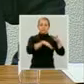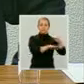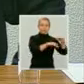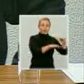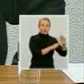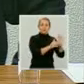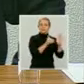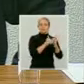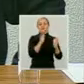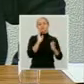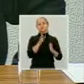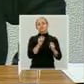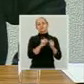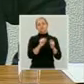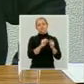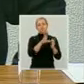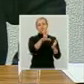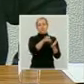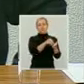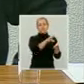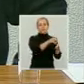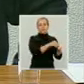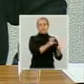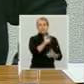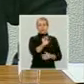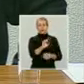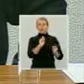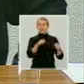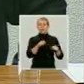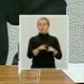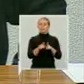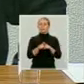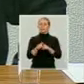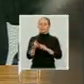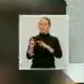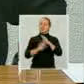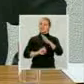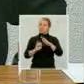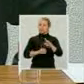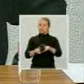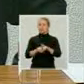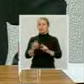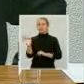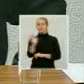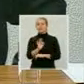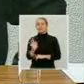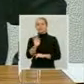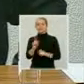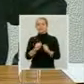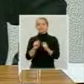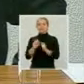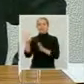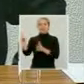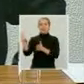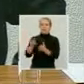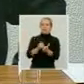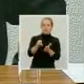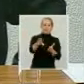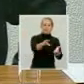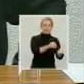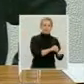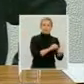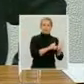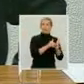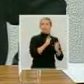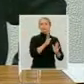produzido, seja pelo Benjamim, seja pela Fundação Dorina, simplesmente para repetir aquilo que já